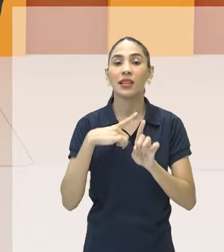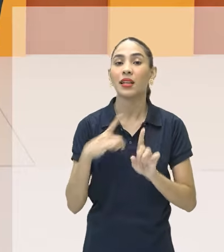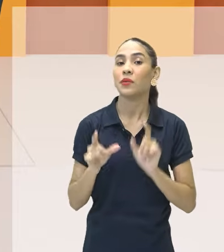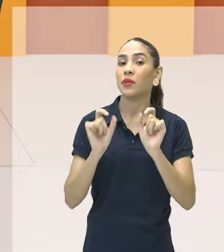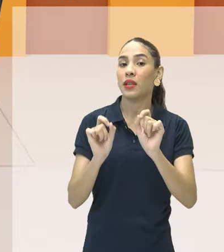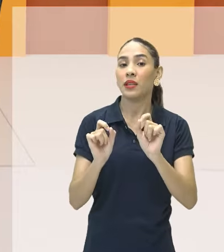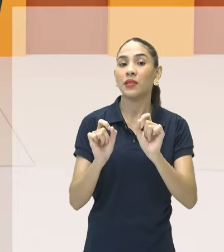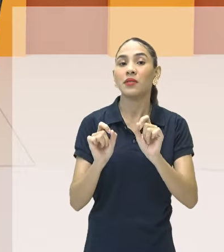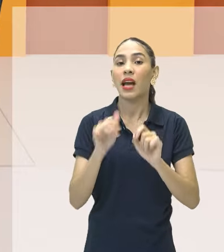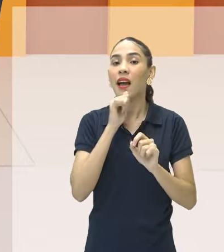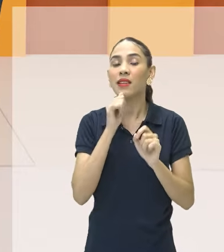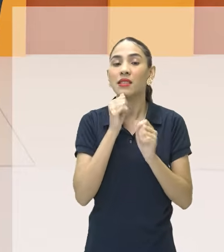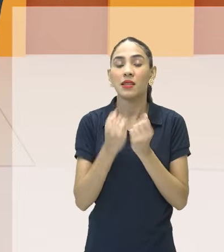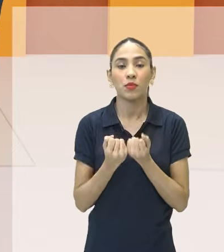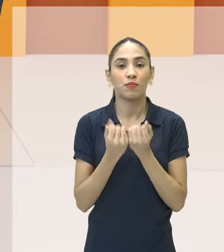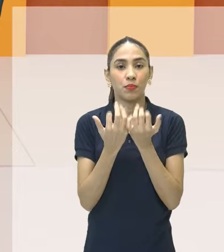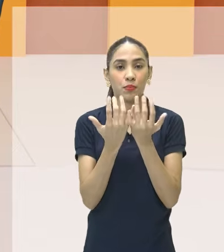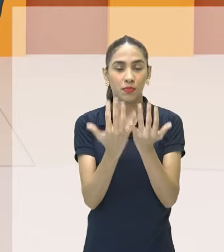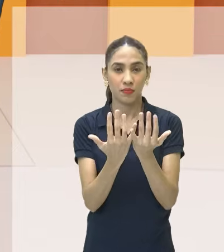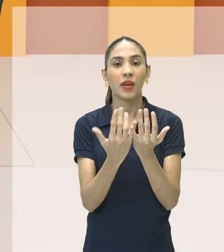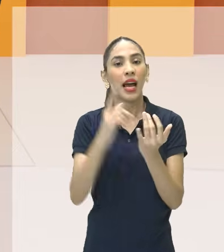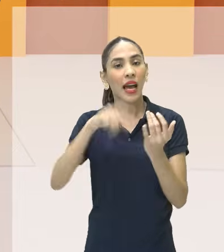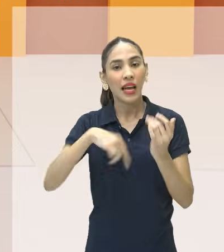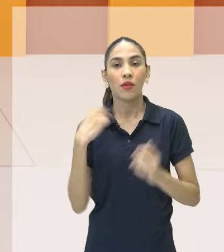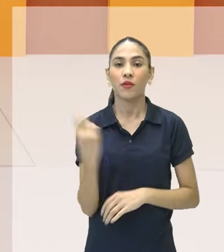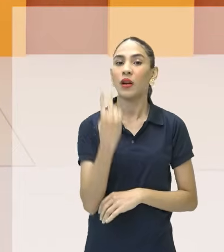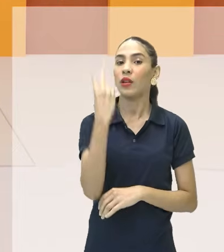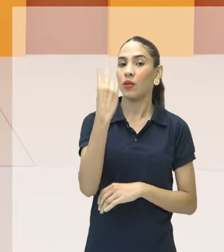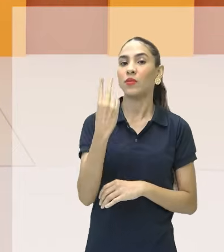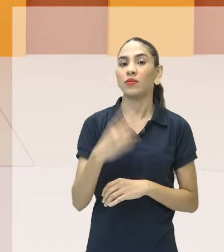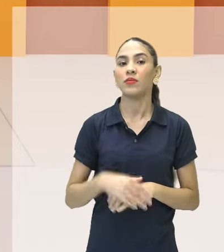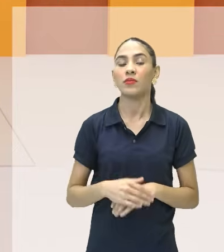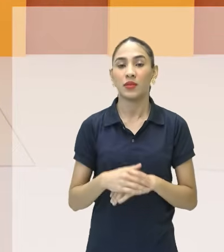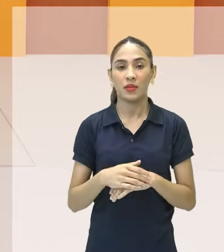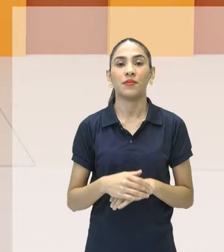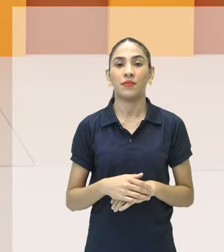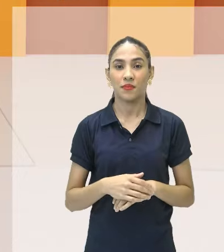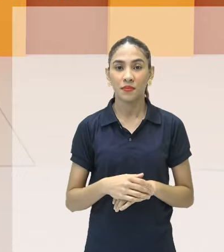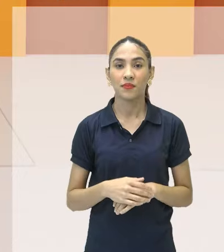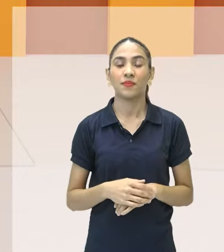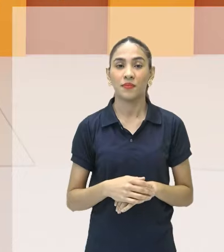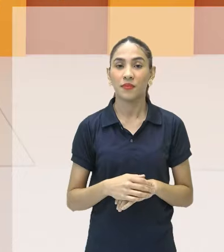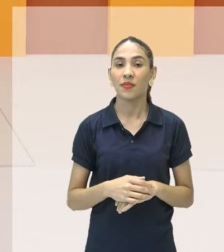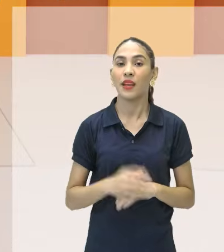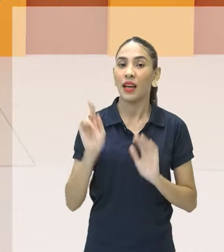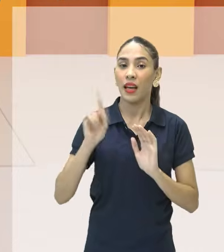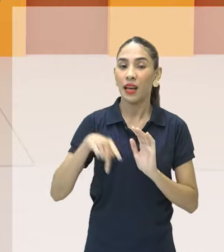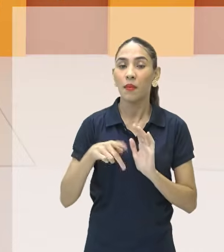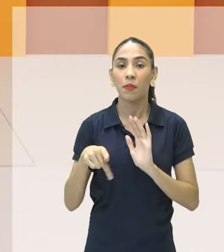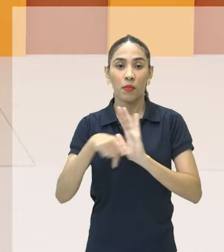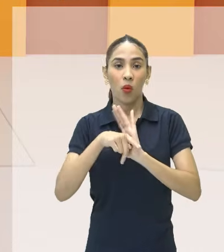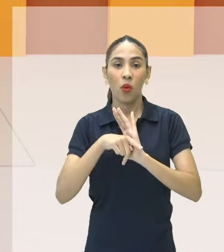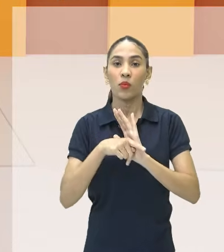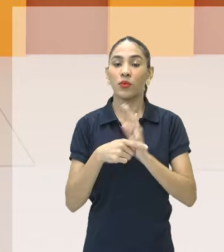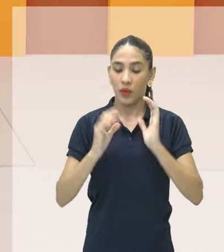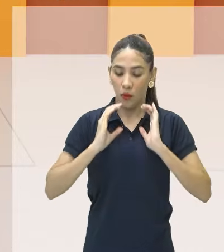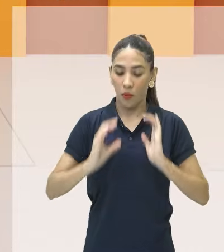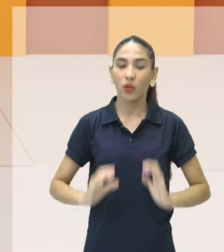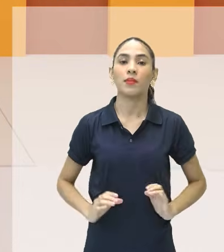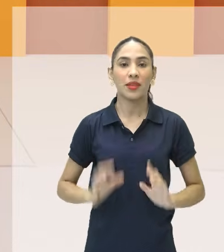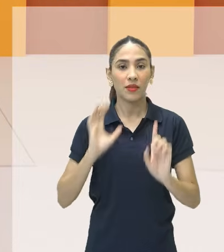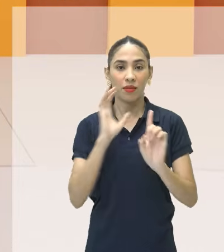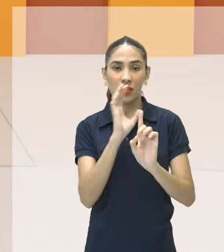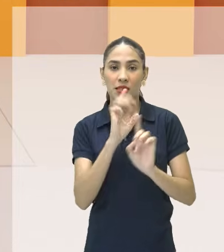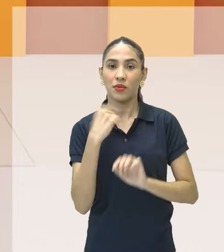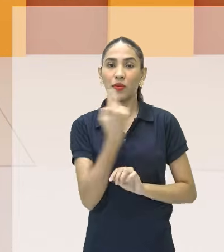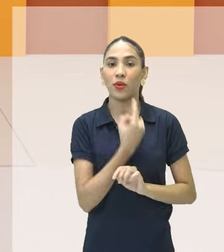o que desabrocha são os valores, que são aquilo que aparece, né? É aquilo que aparece no nosso comportamento, é a maneira